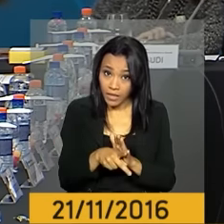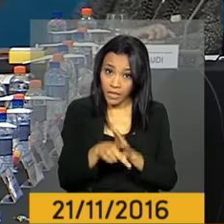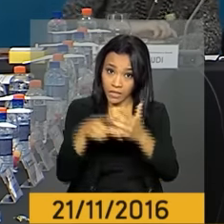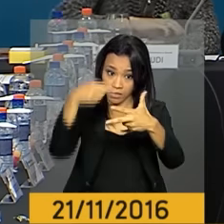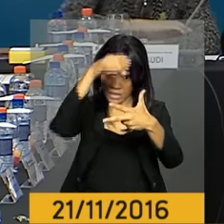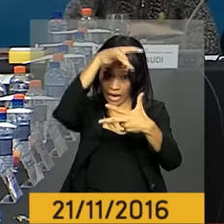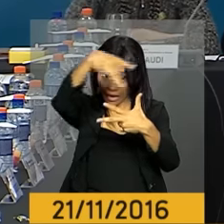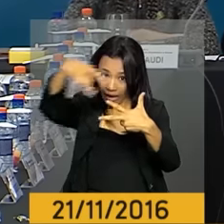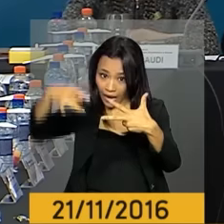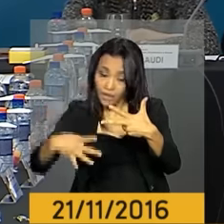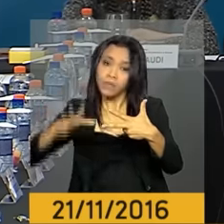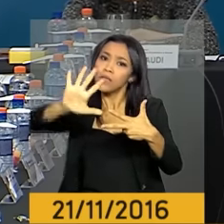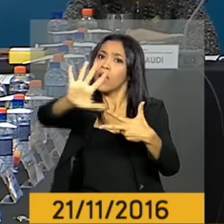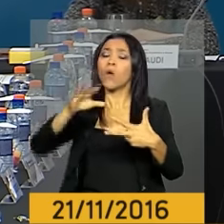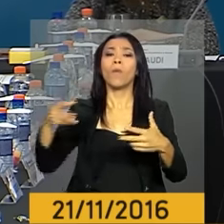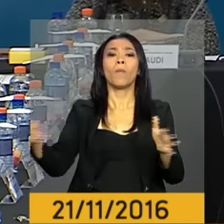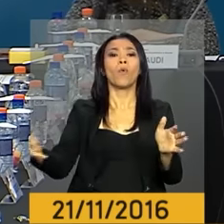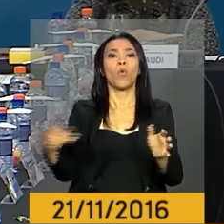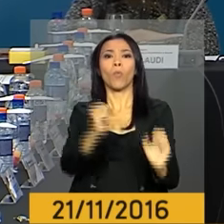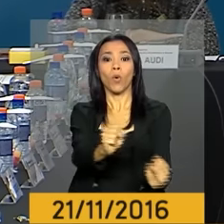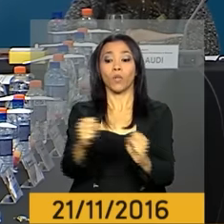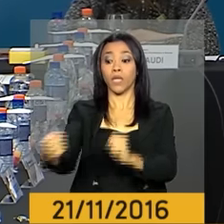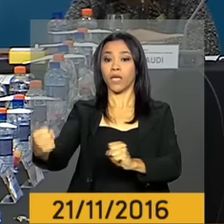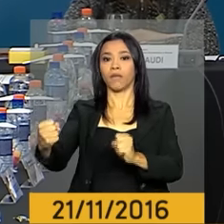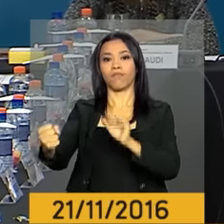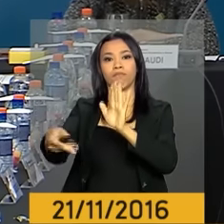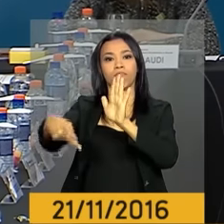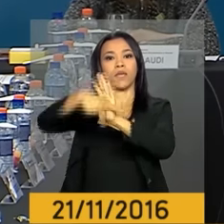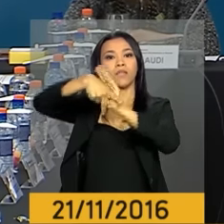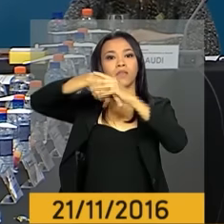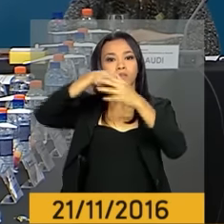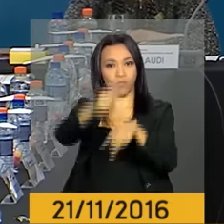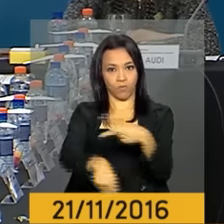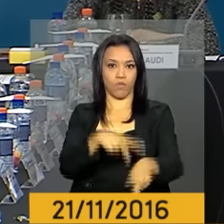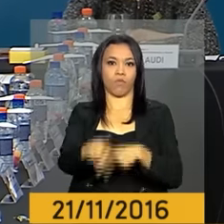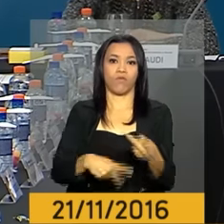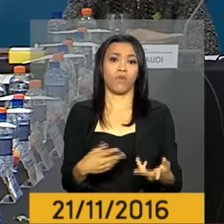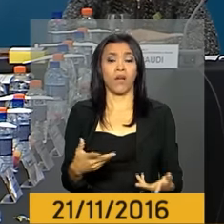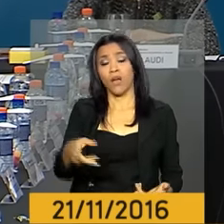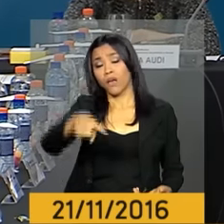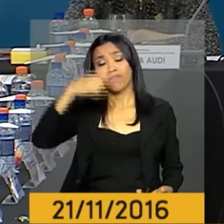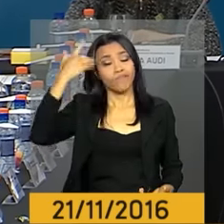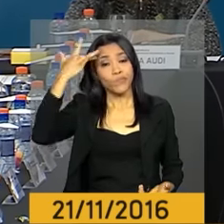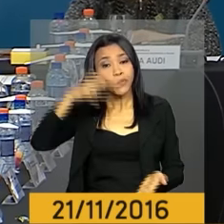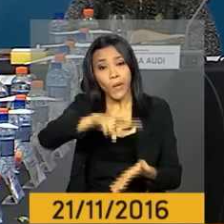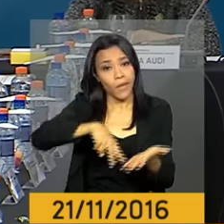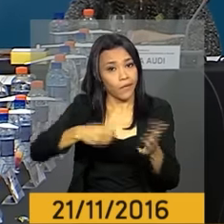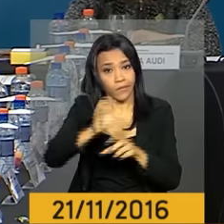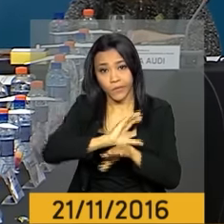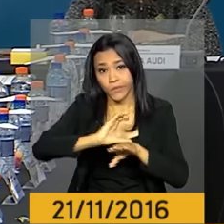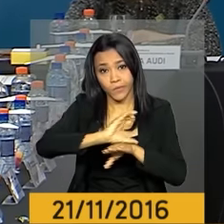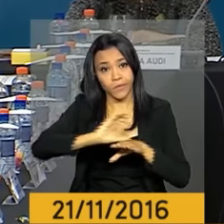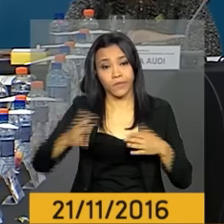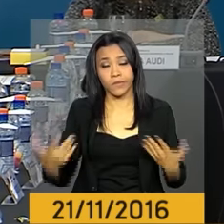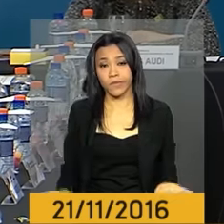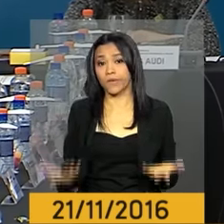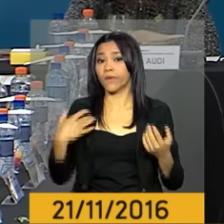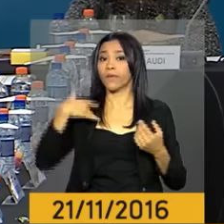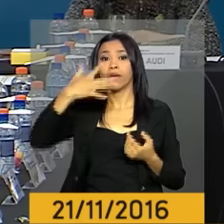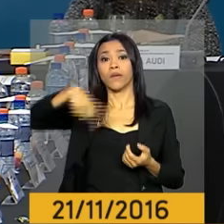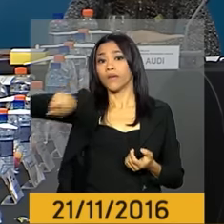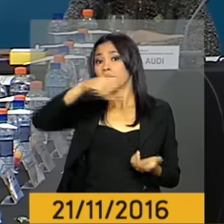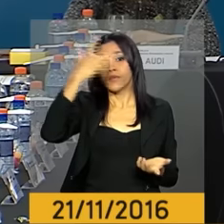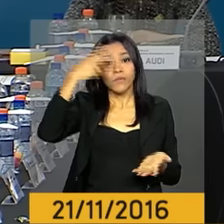a Constituição, coisa que pouca gente faz hoje. Nem se lê a Constituição, nem se lê os atos